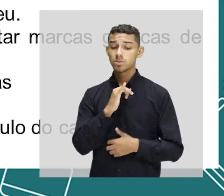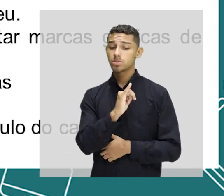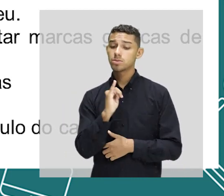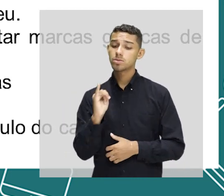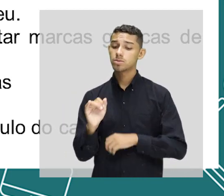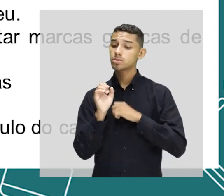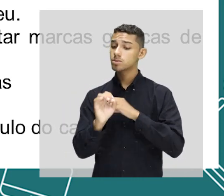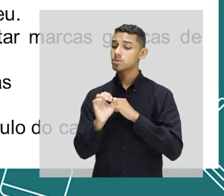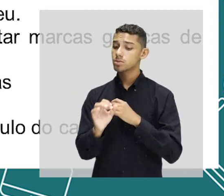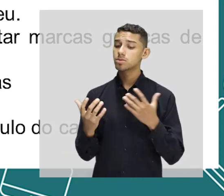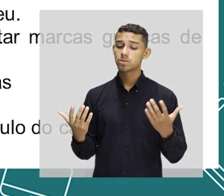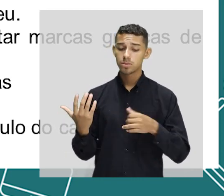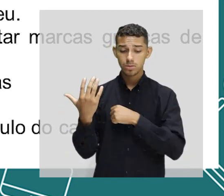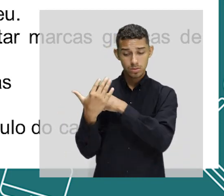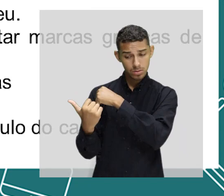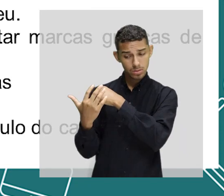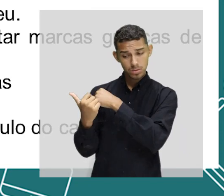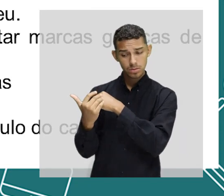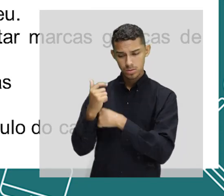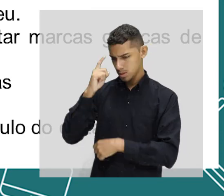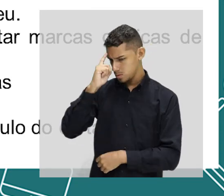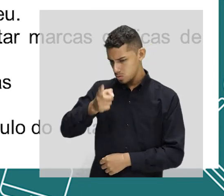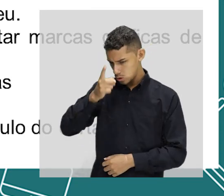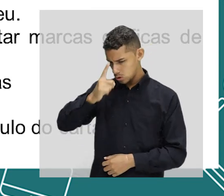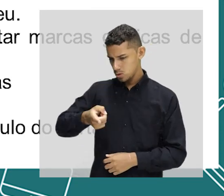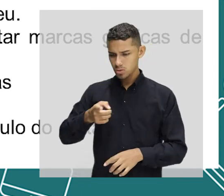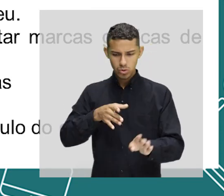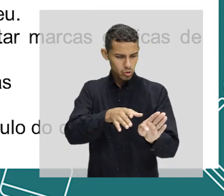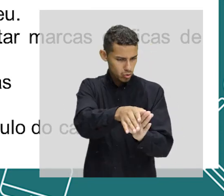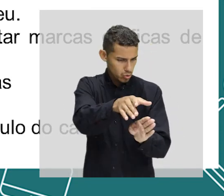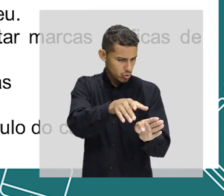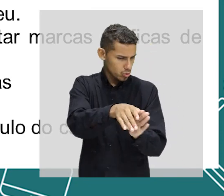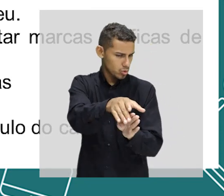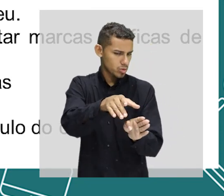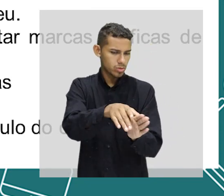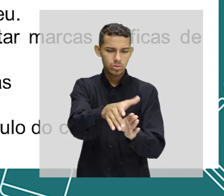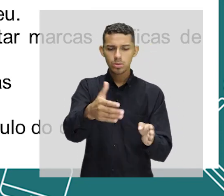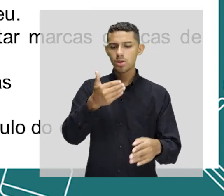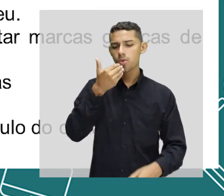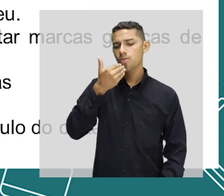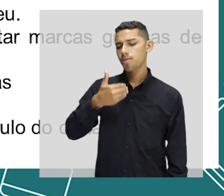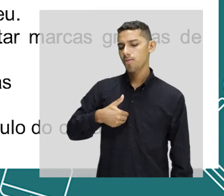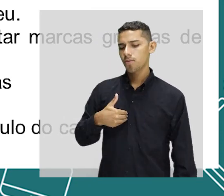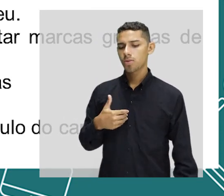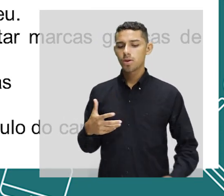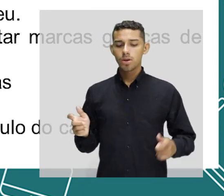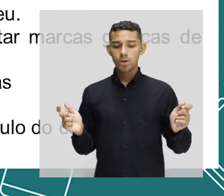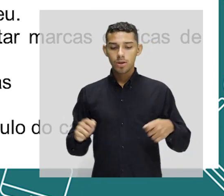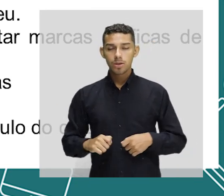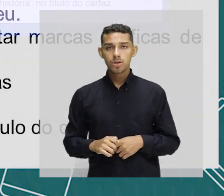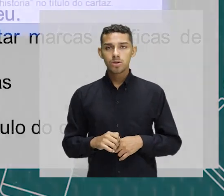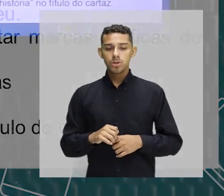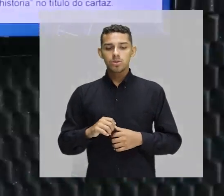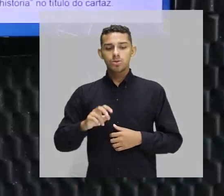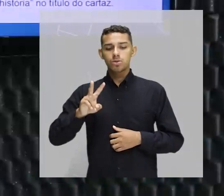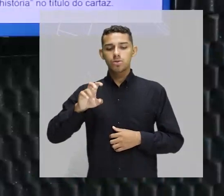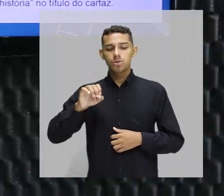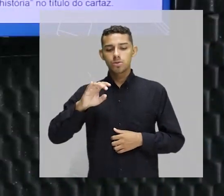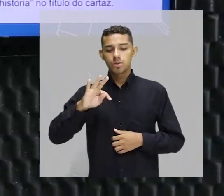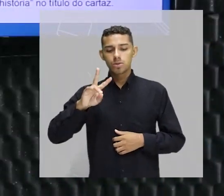está chamando, né? Dando uma ordem, um conselho, um pedido. Faz muito uso do